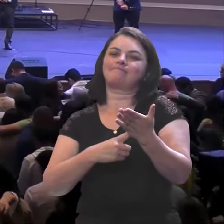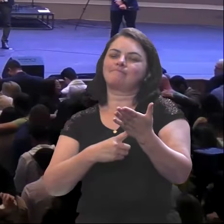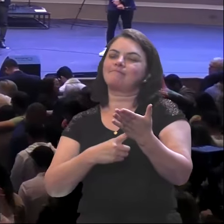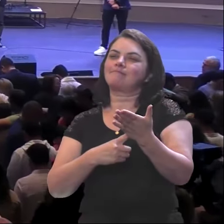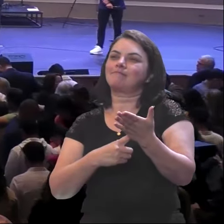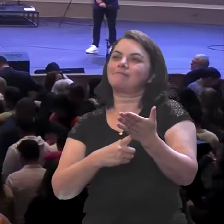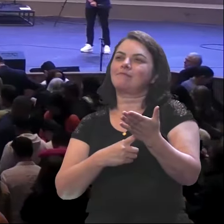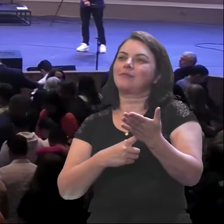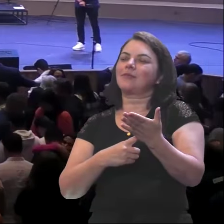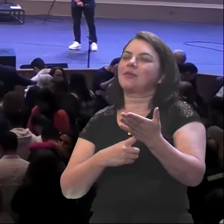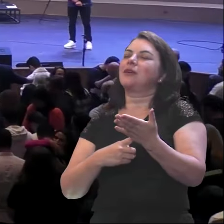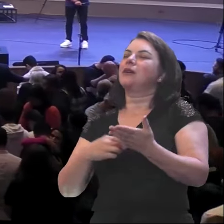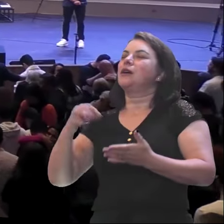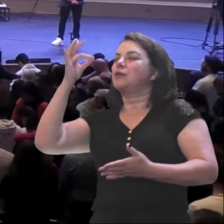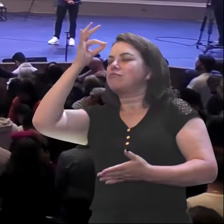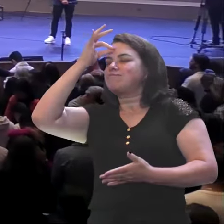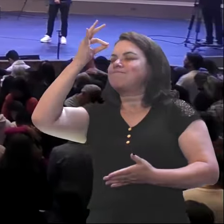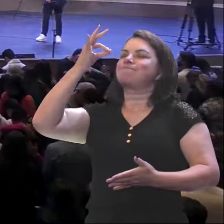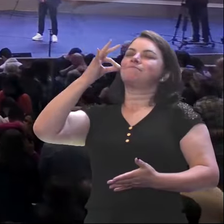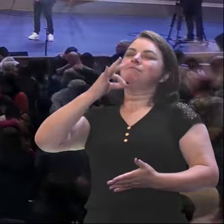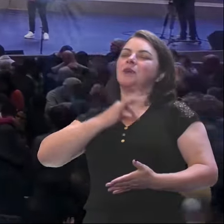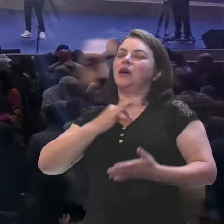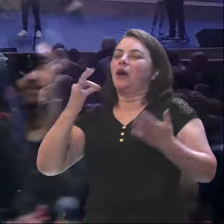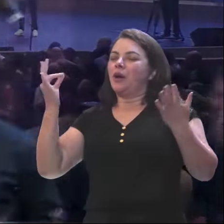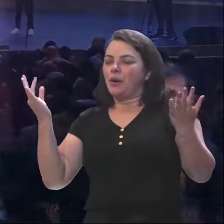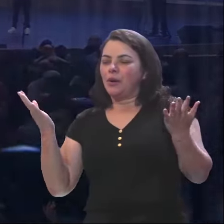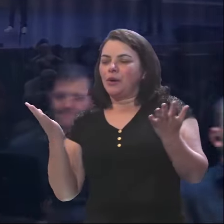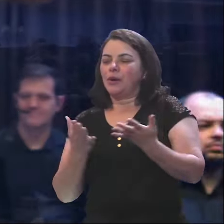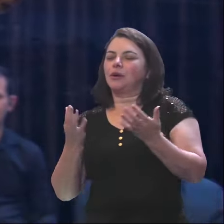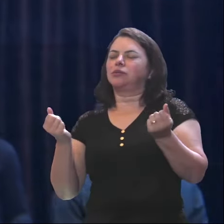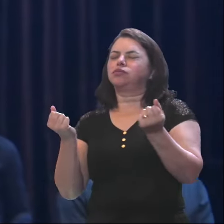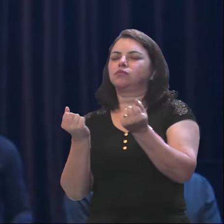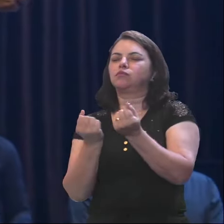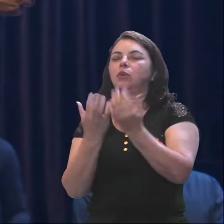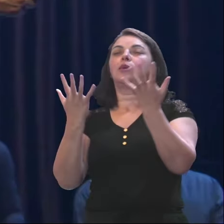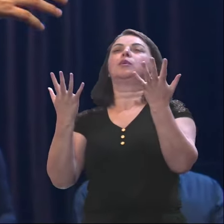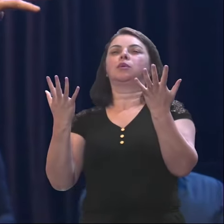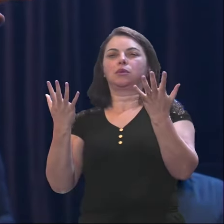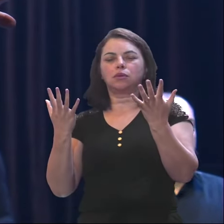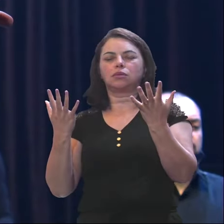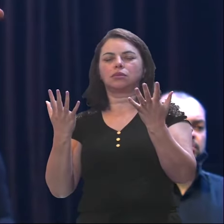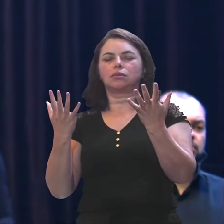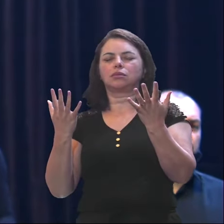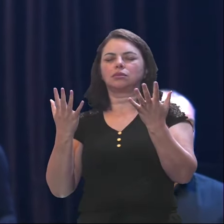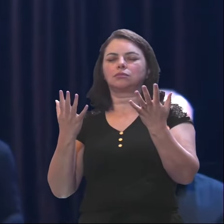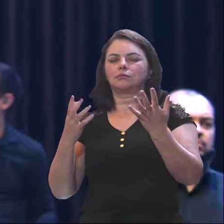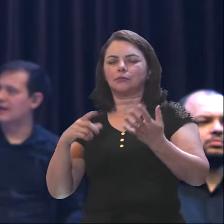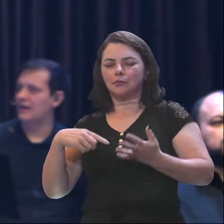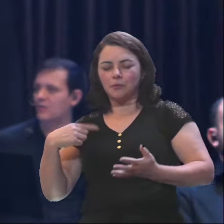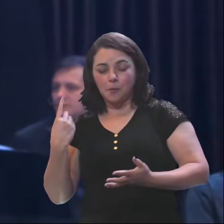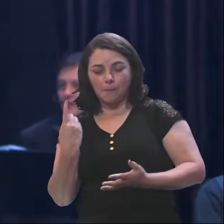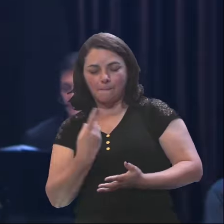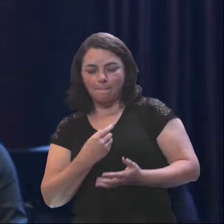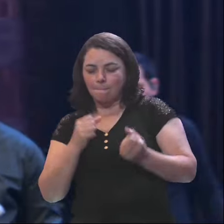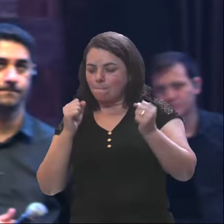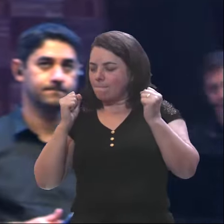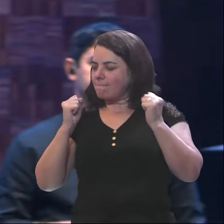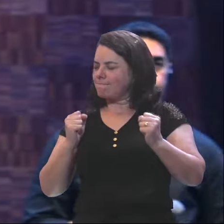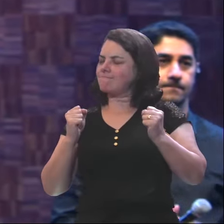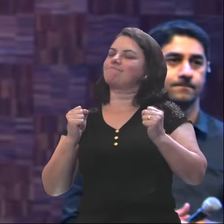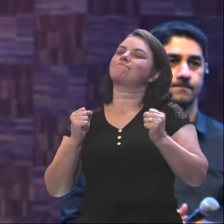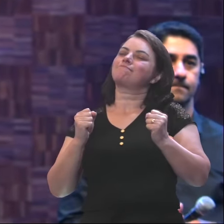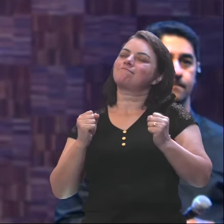teu Espírito. Que agora o milagre do novo nascimento possa acontecer nessa casa. Que os meus irmãos